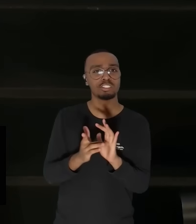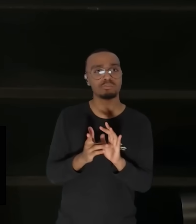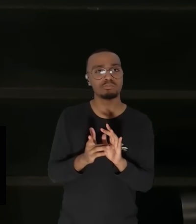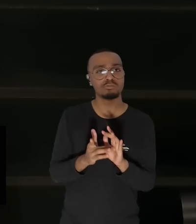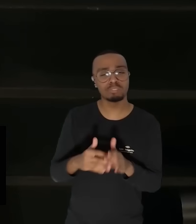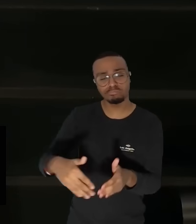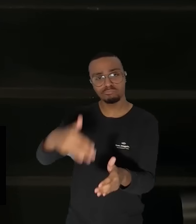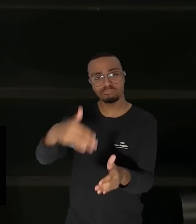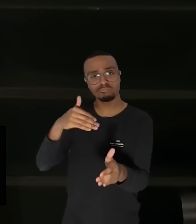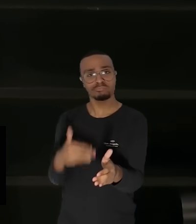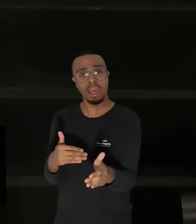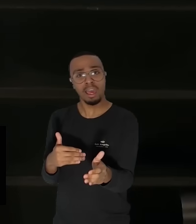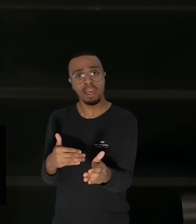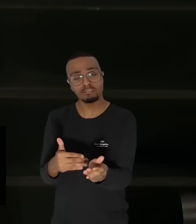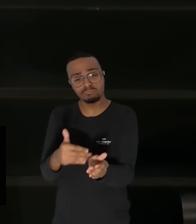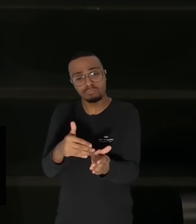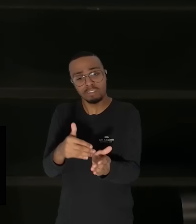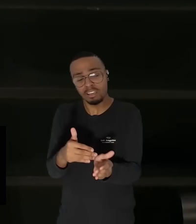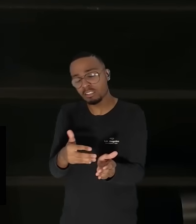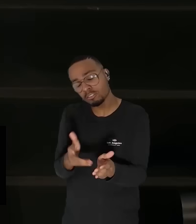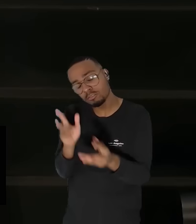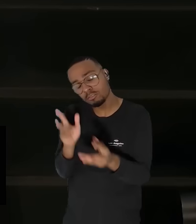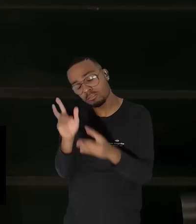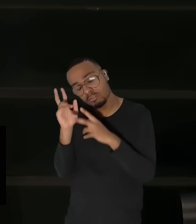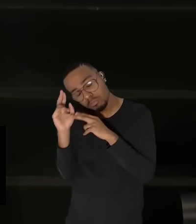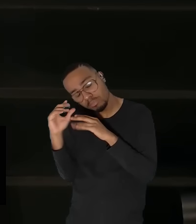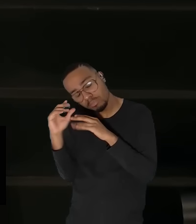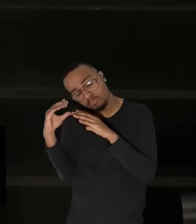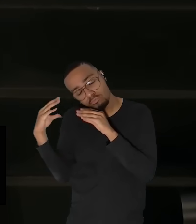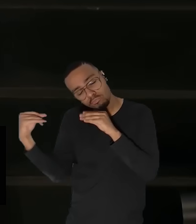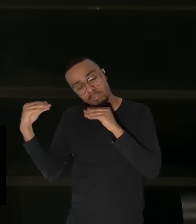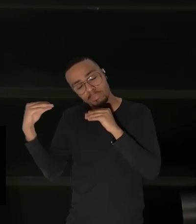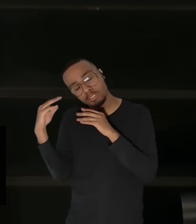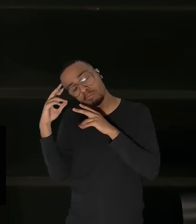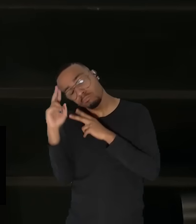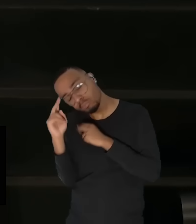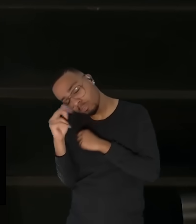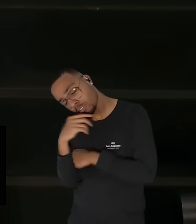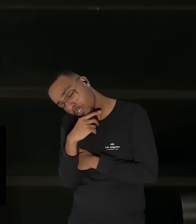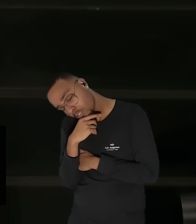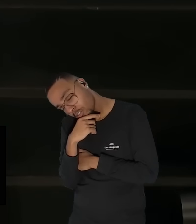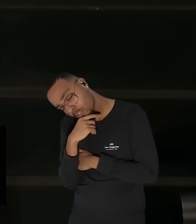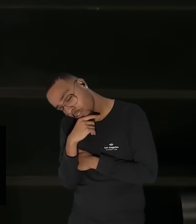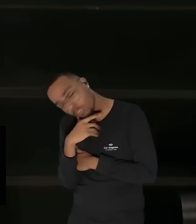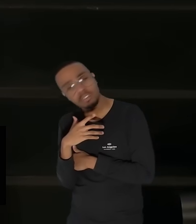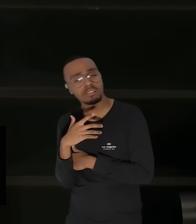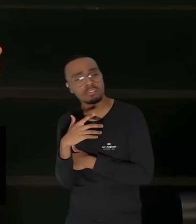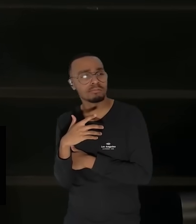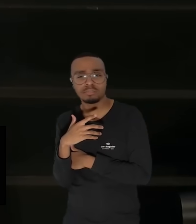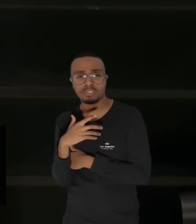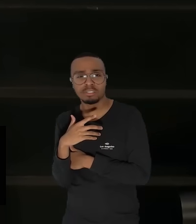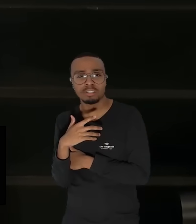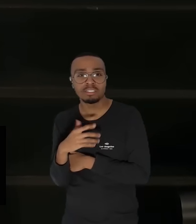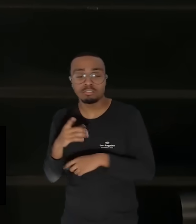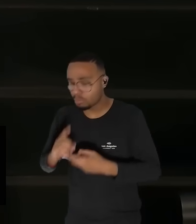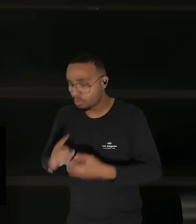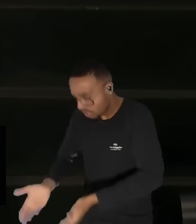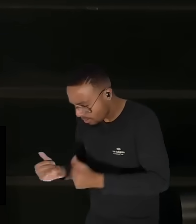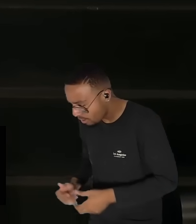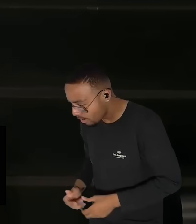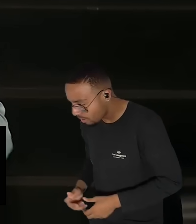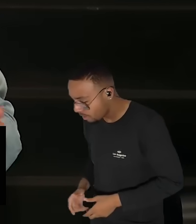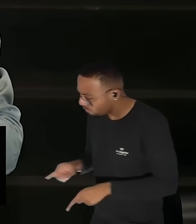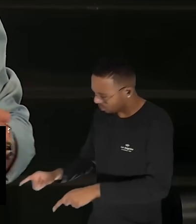dormindo com a cabeça sobre um travesseiro. Os discípulos o acordaram e clamaram: mestre, não